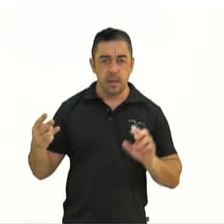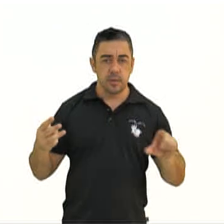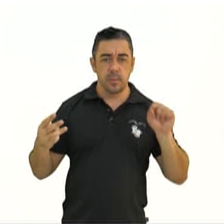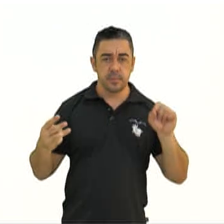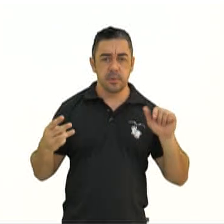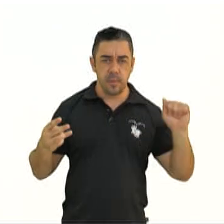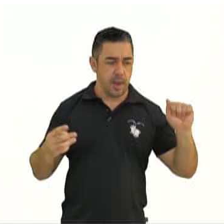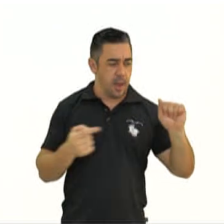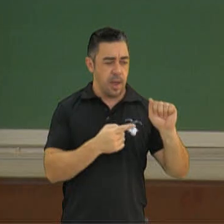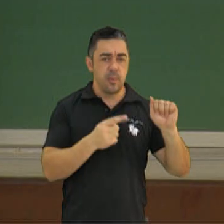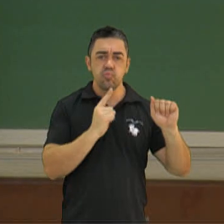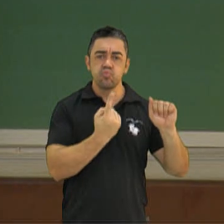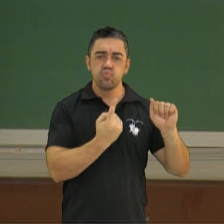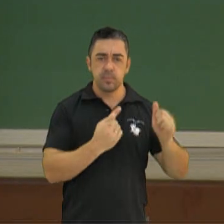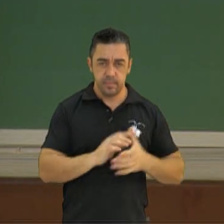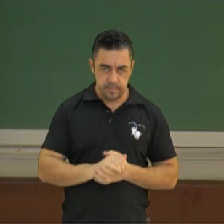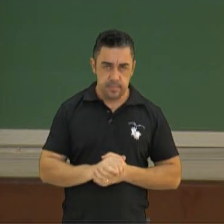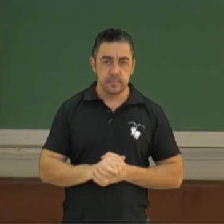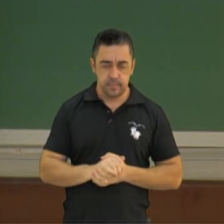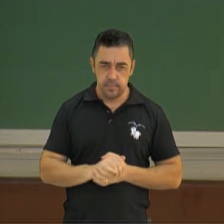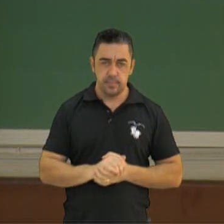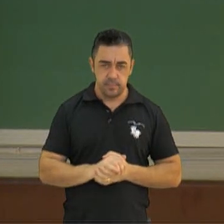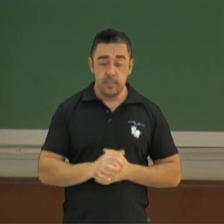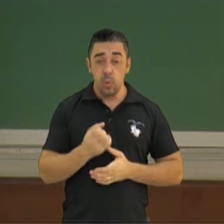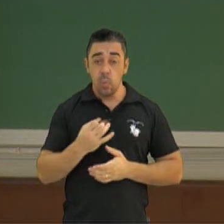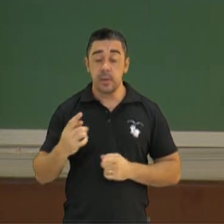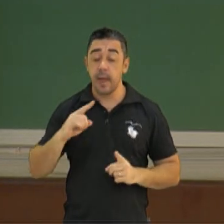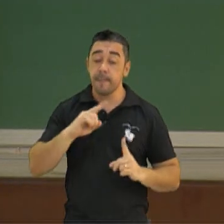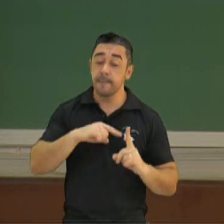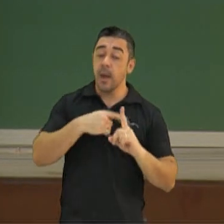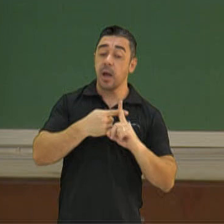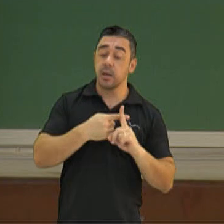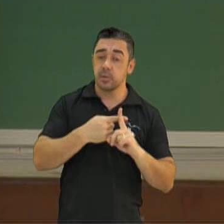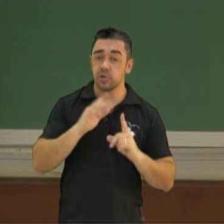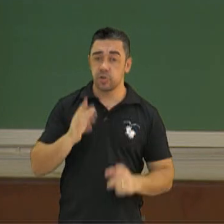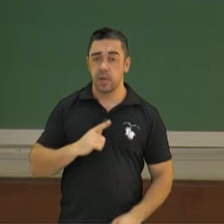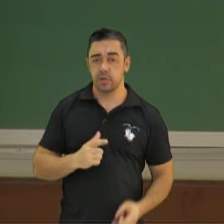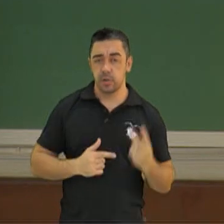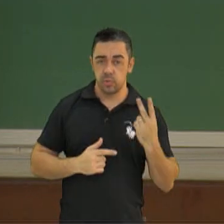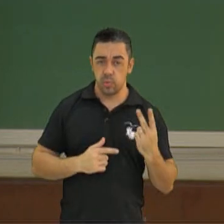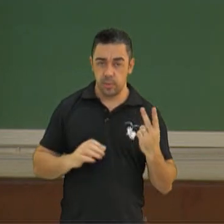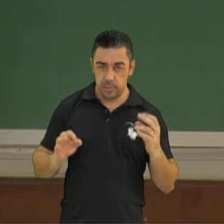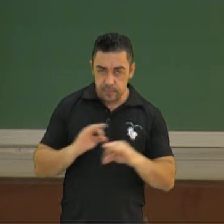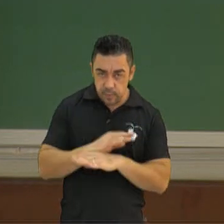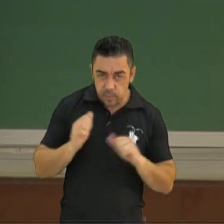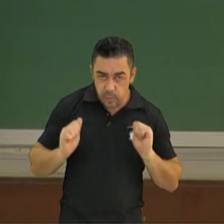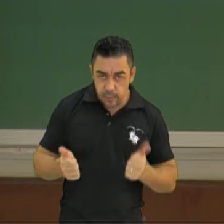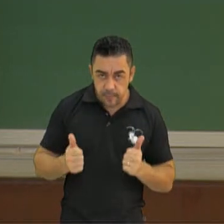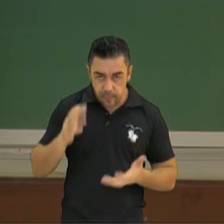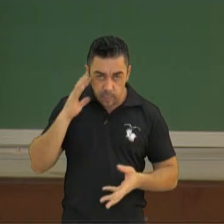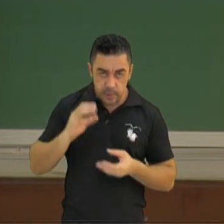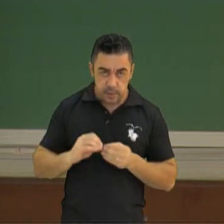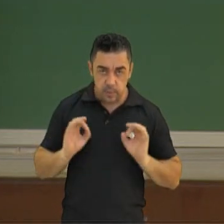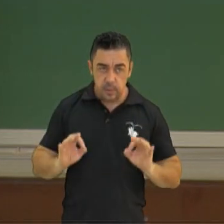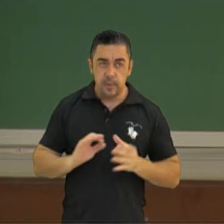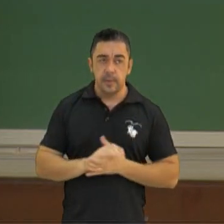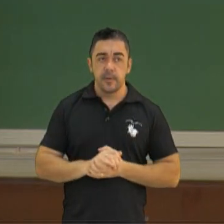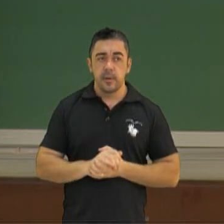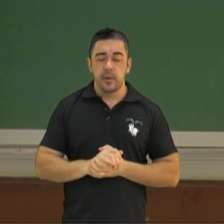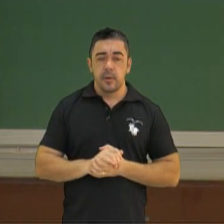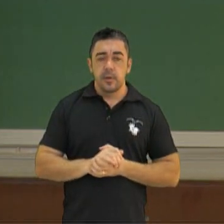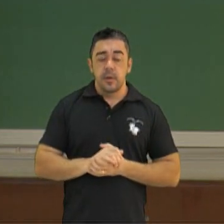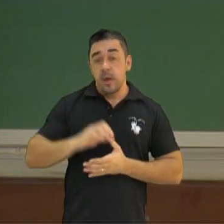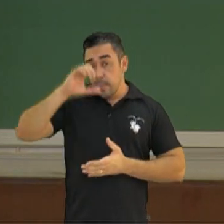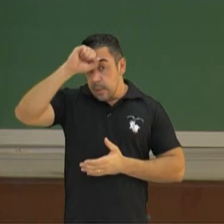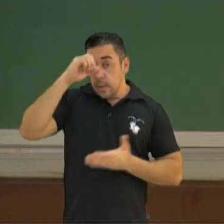opção certa é a A, é 1, tá bom? Então, quantas A mais? Porque já tinham 2. Fechou? Entendeu? Beleza, o